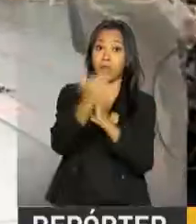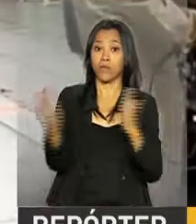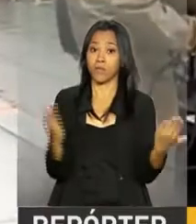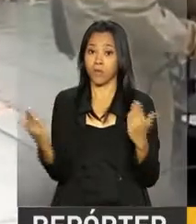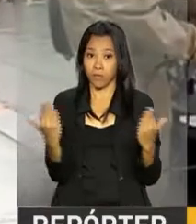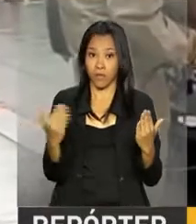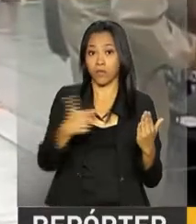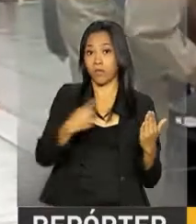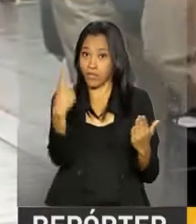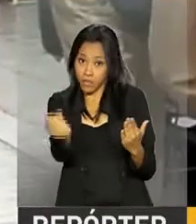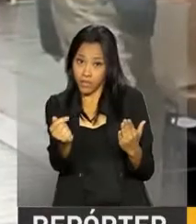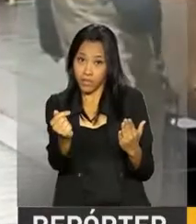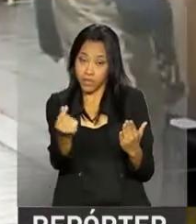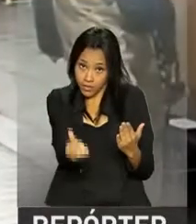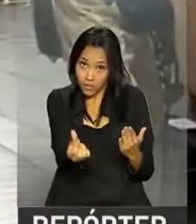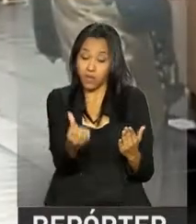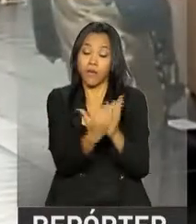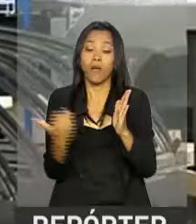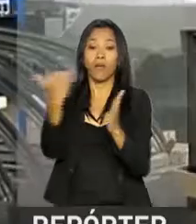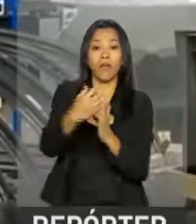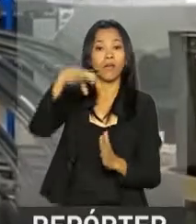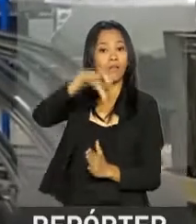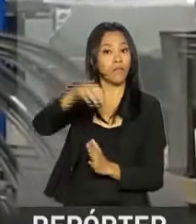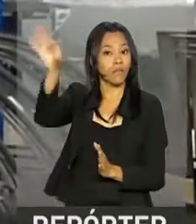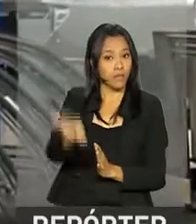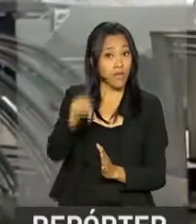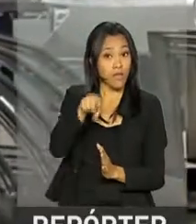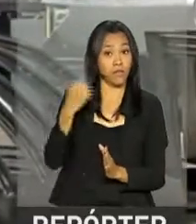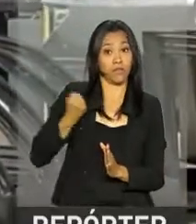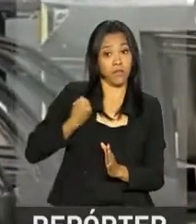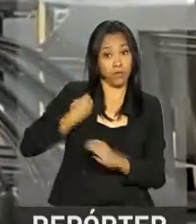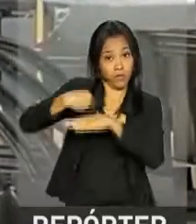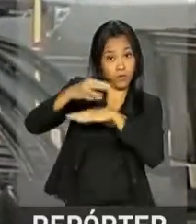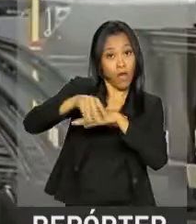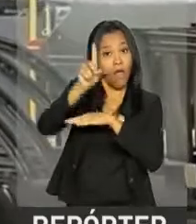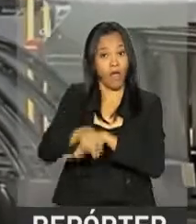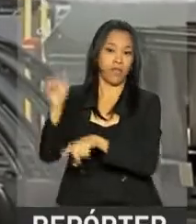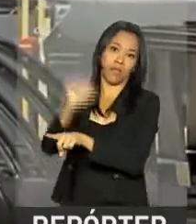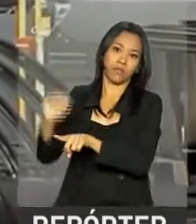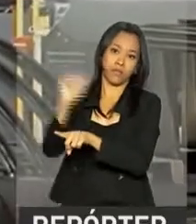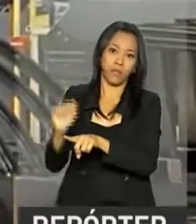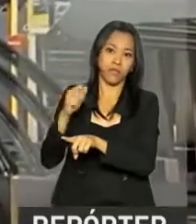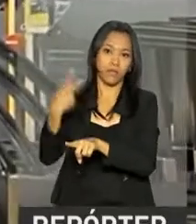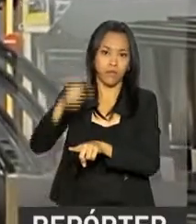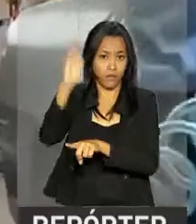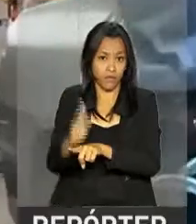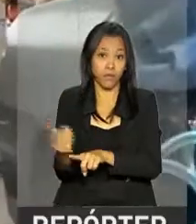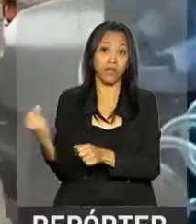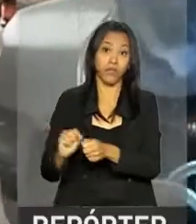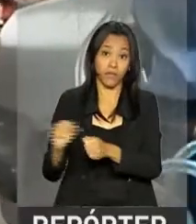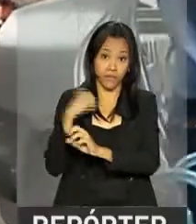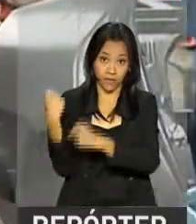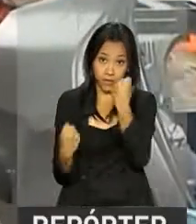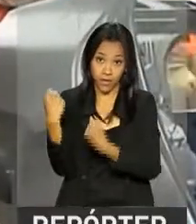um aumento de 9% na produção os números são da associação nacional dos fabricantes de veículos automotores e